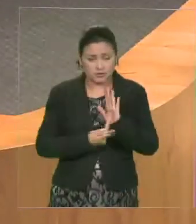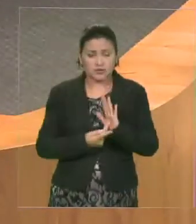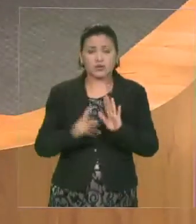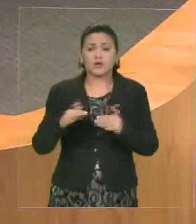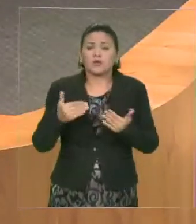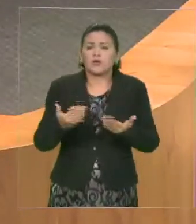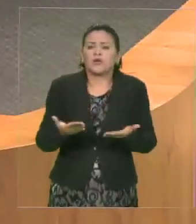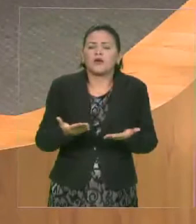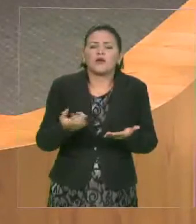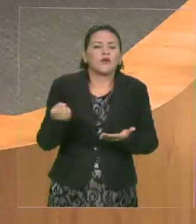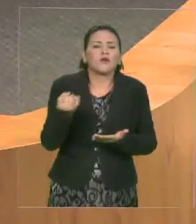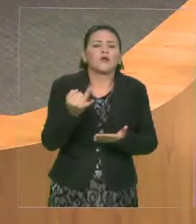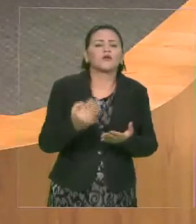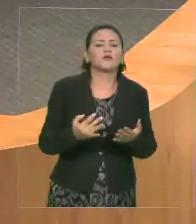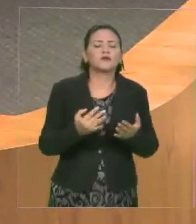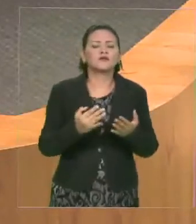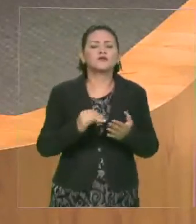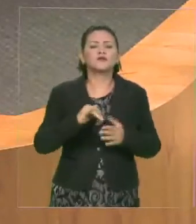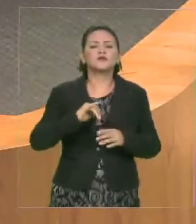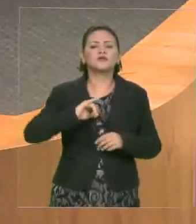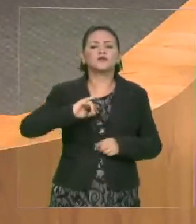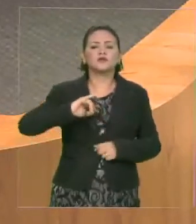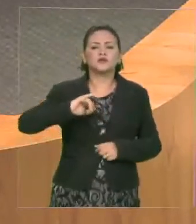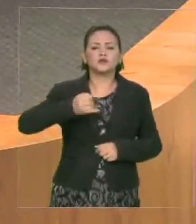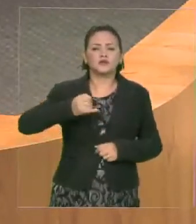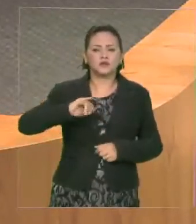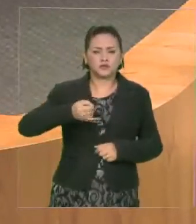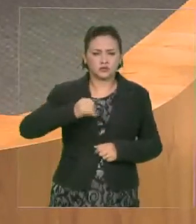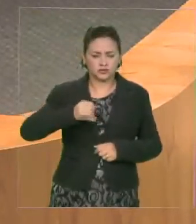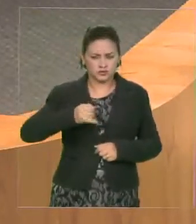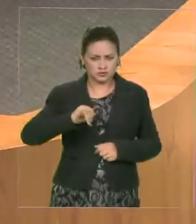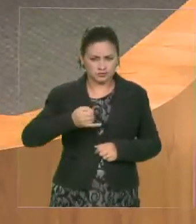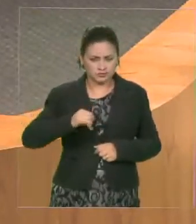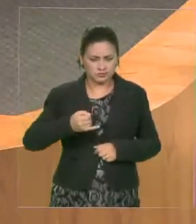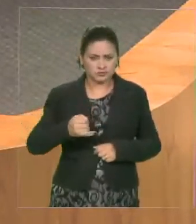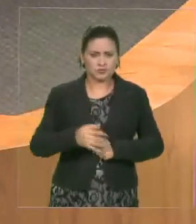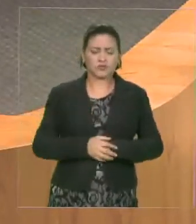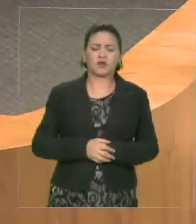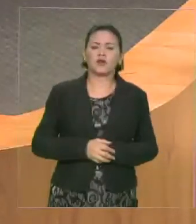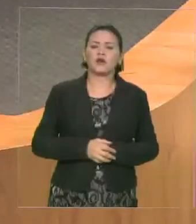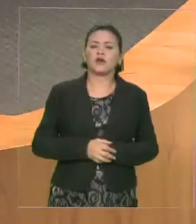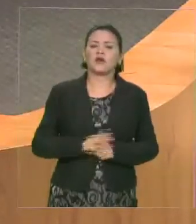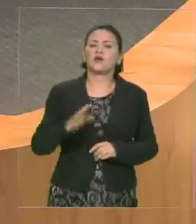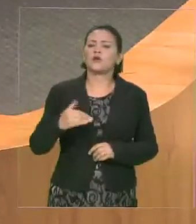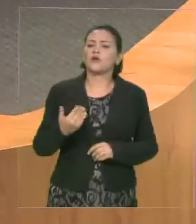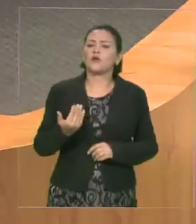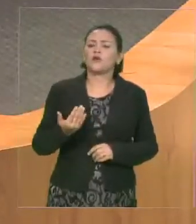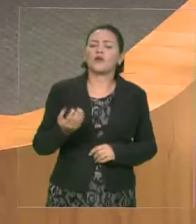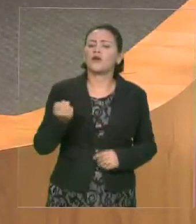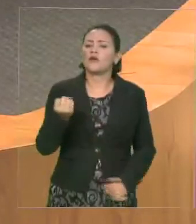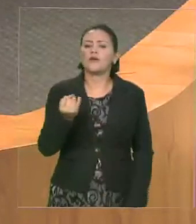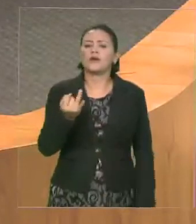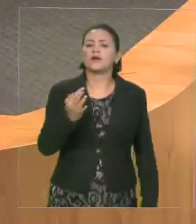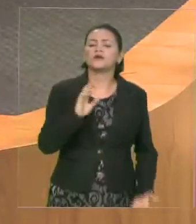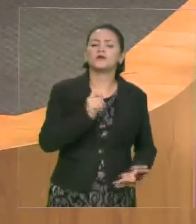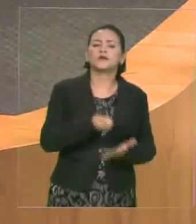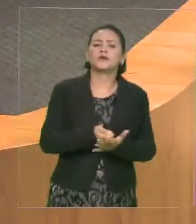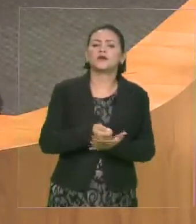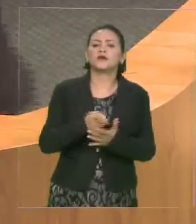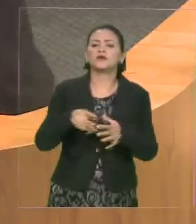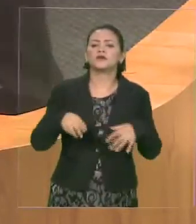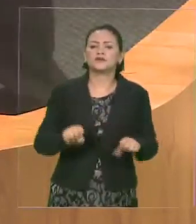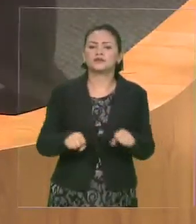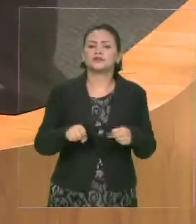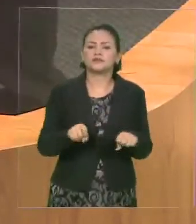juros desse projeto? Número 1. Número 2, qual o valor dessas motoniveladoras? Como é que vão ser adquiridas